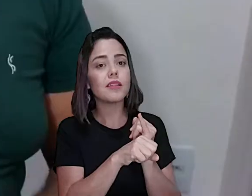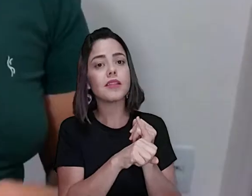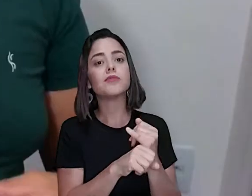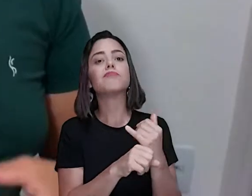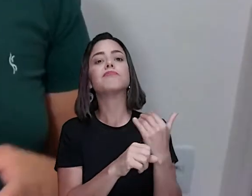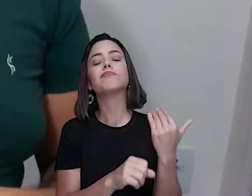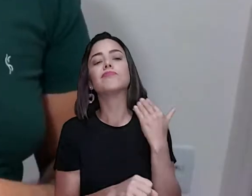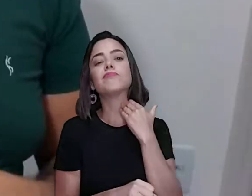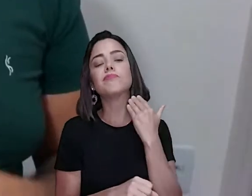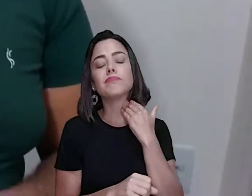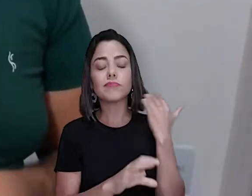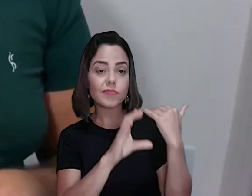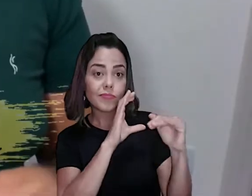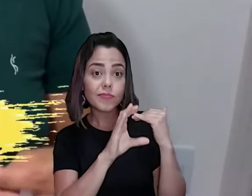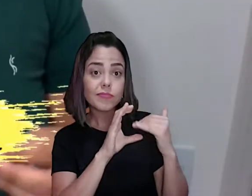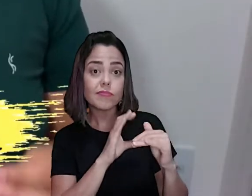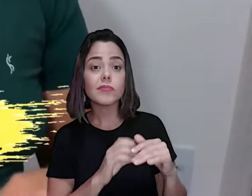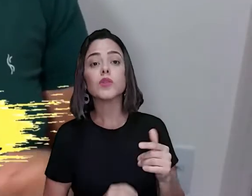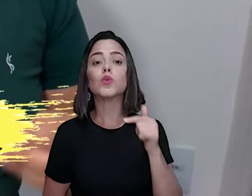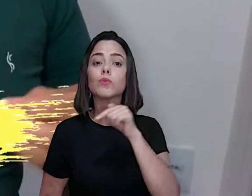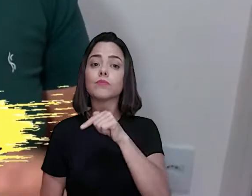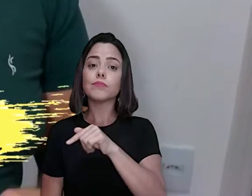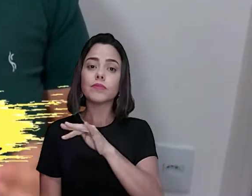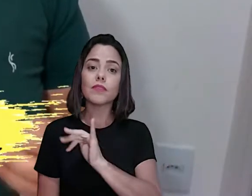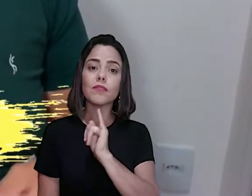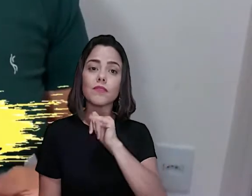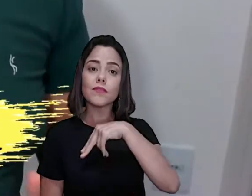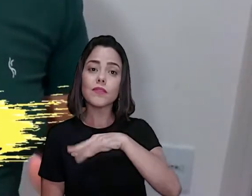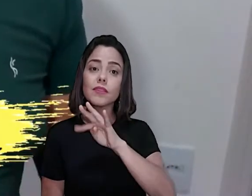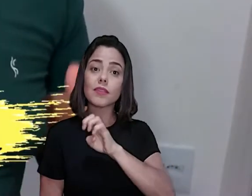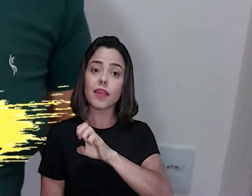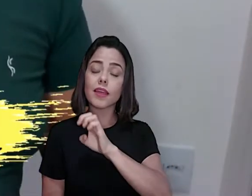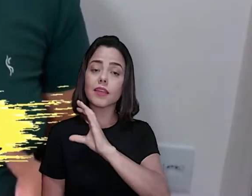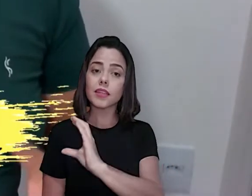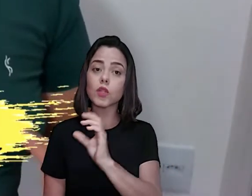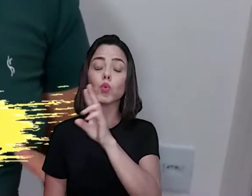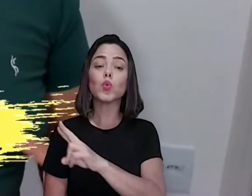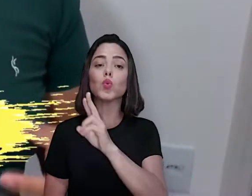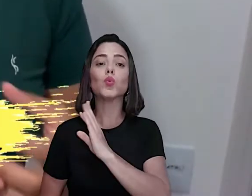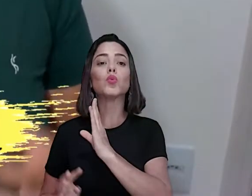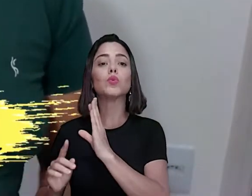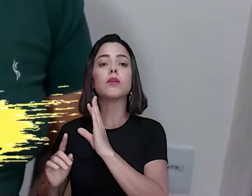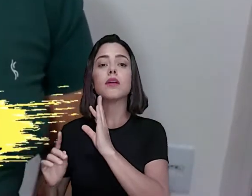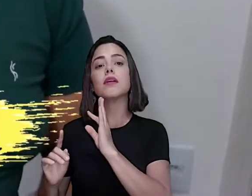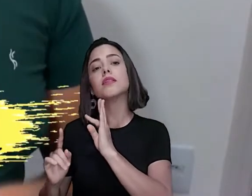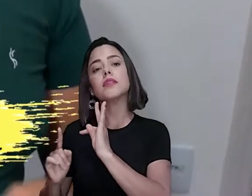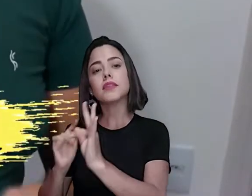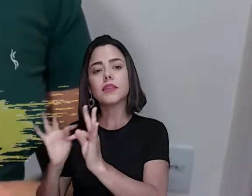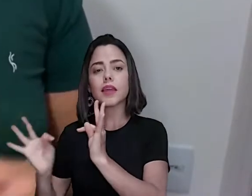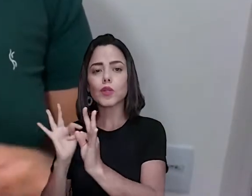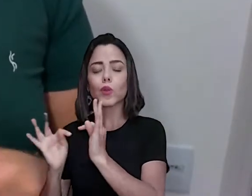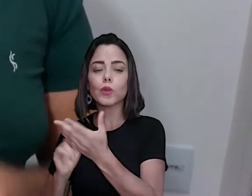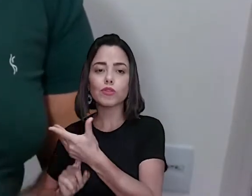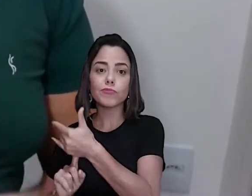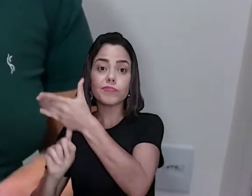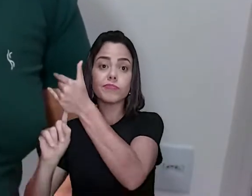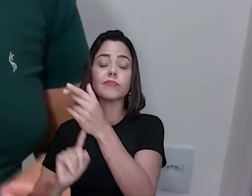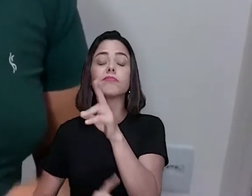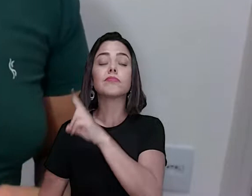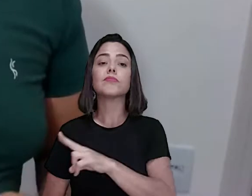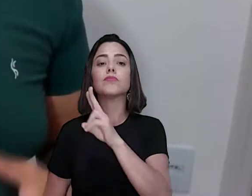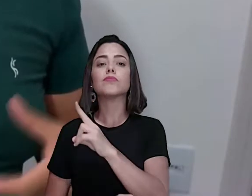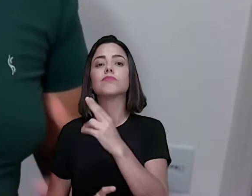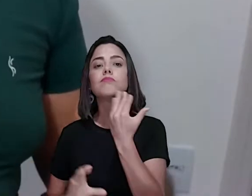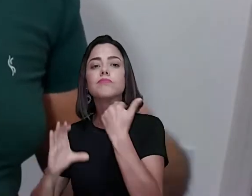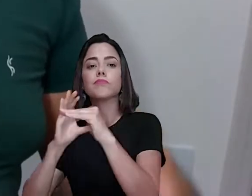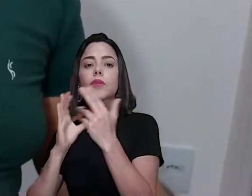internet. Já as fintechs são empresas que usam a tecnologia para otimizar os processos financeiros. Dentro das fintechs podem